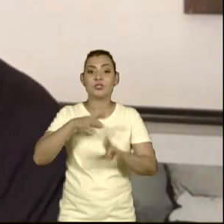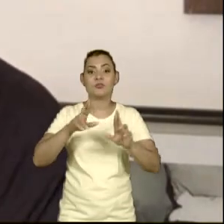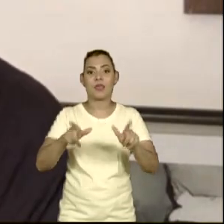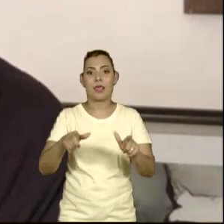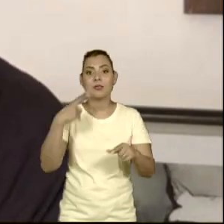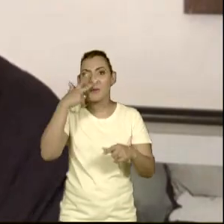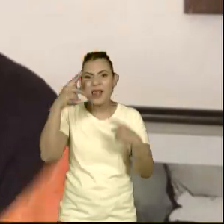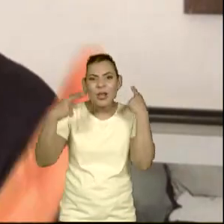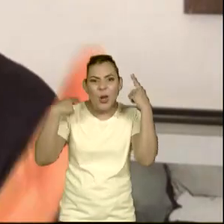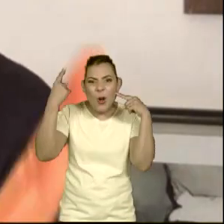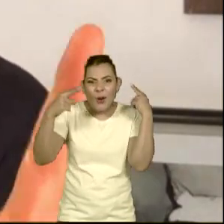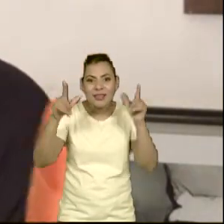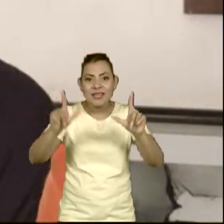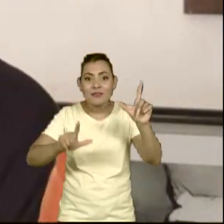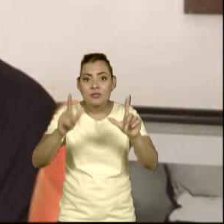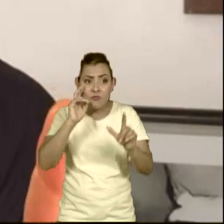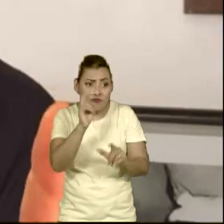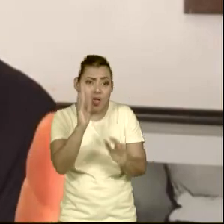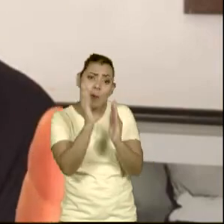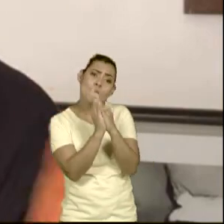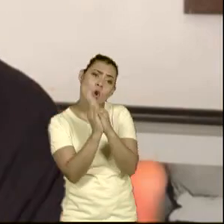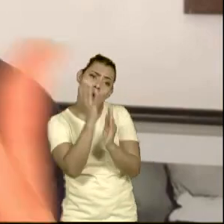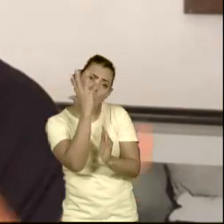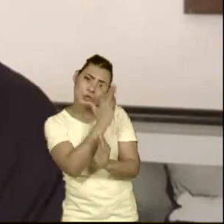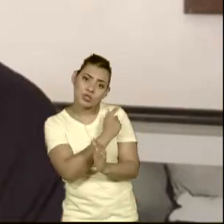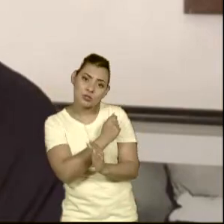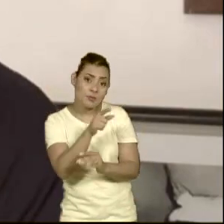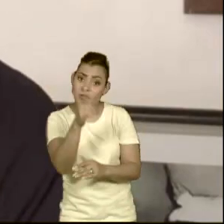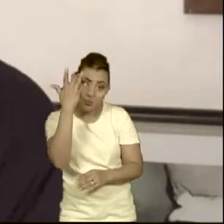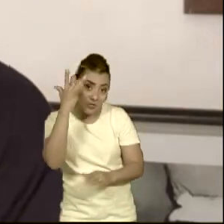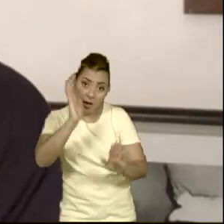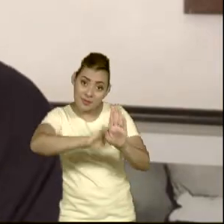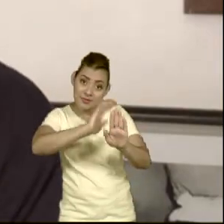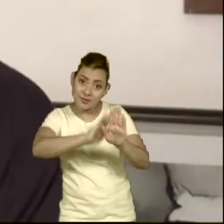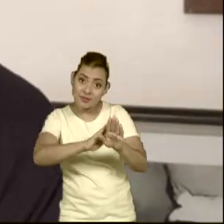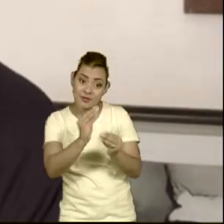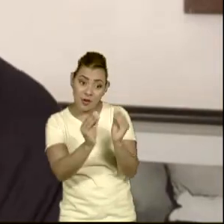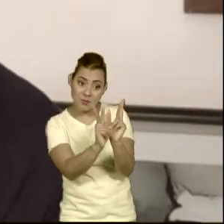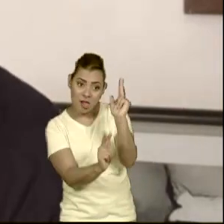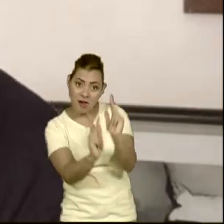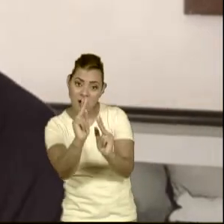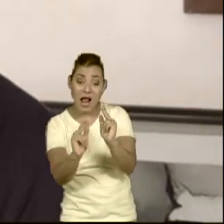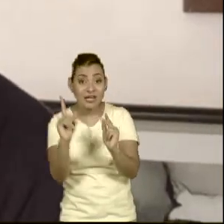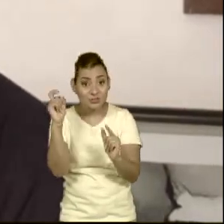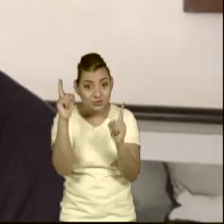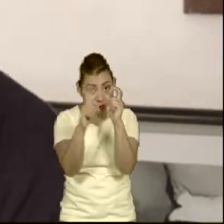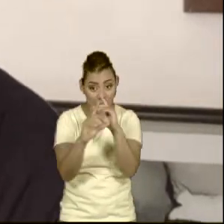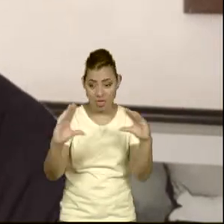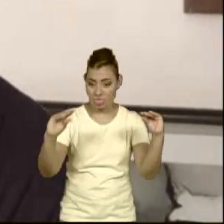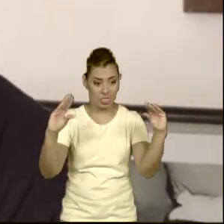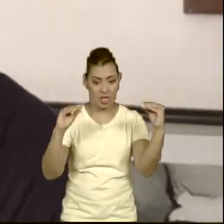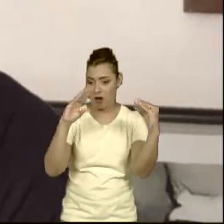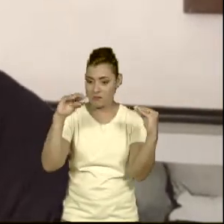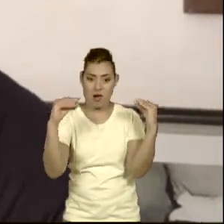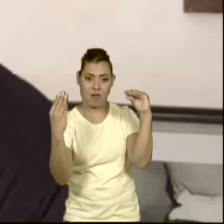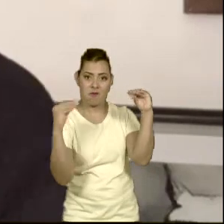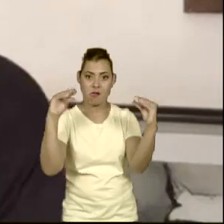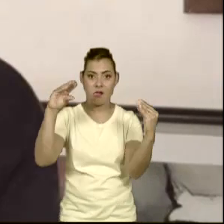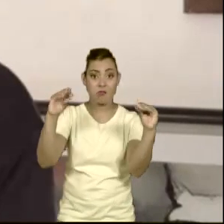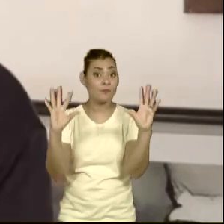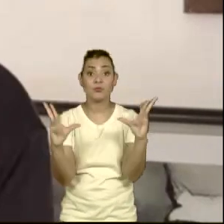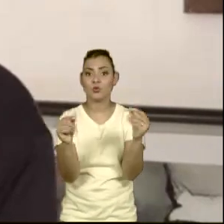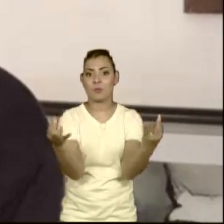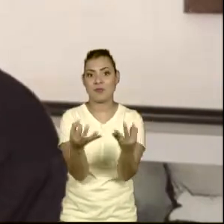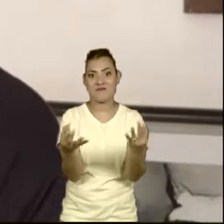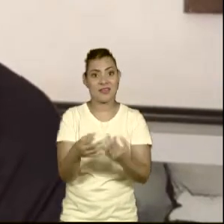meio doida. A gente, quando vê o boneco bonitinho no ar, a gente não imagina como ele é feito ou as dificuldades que acontecem para que fique